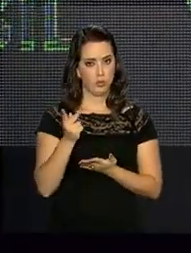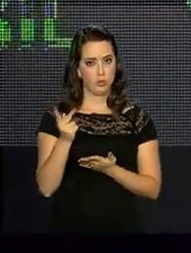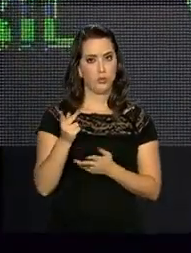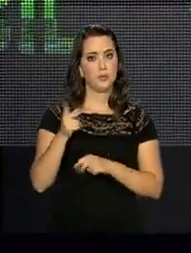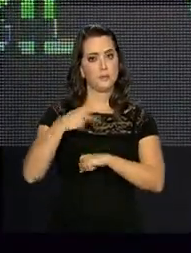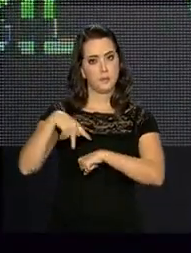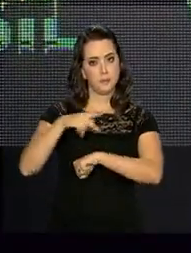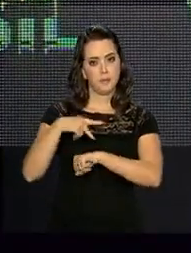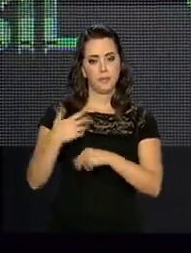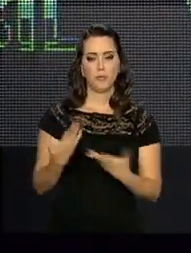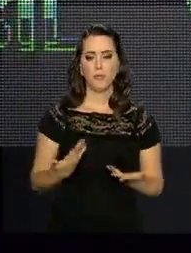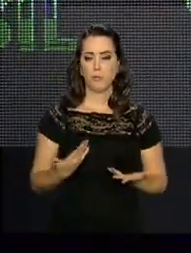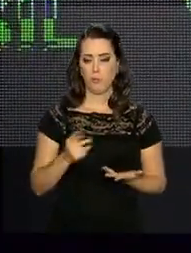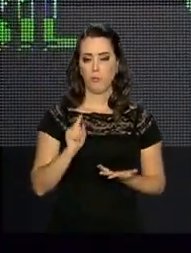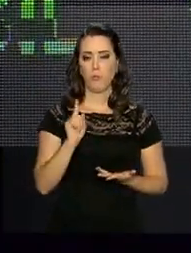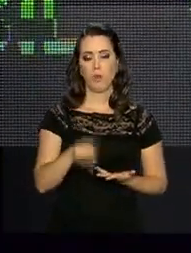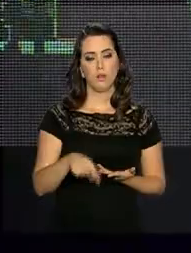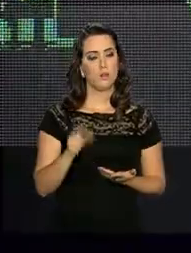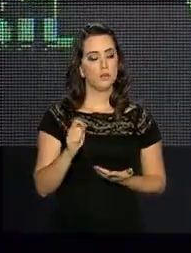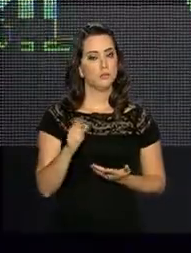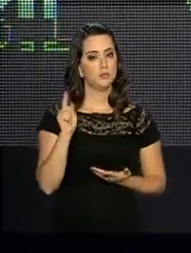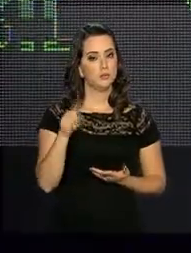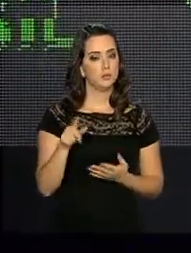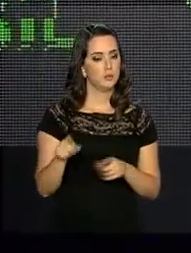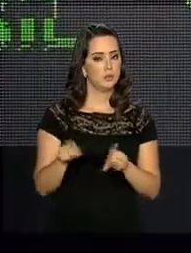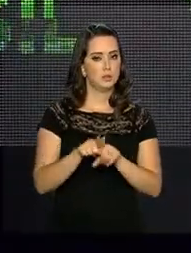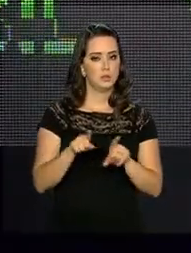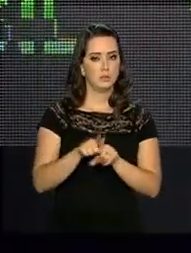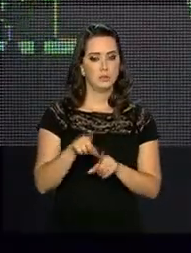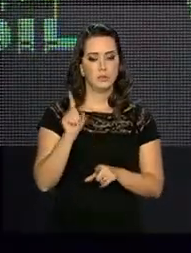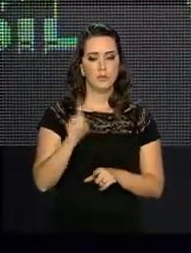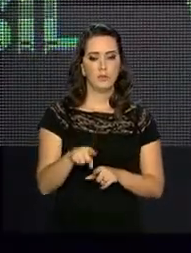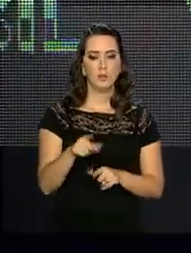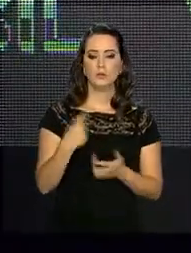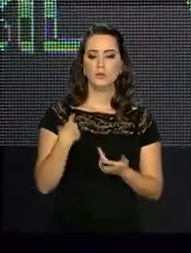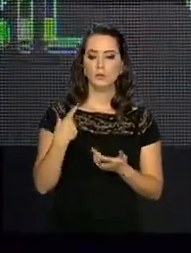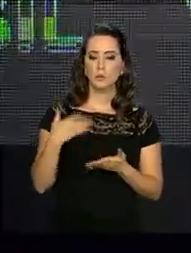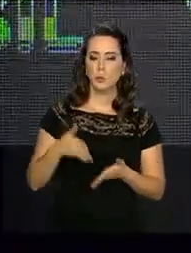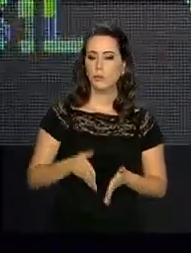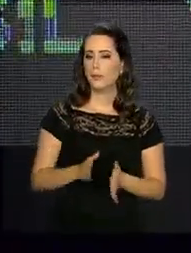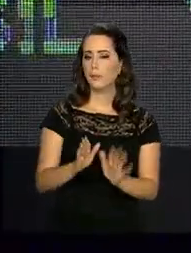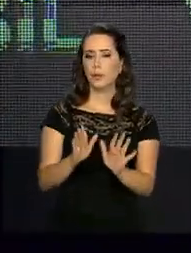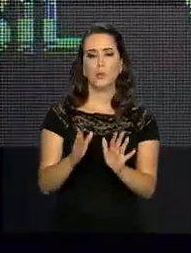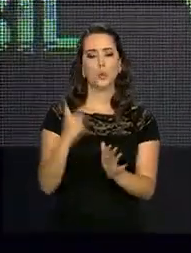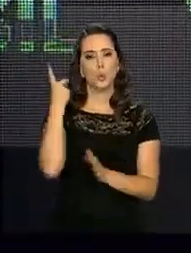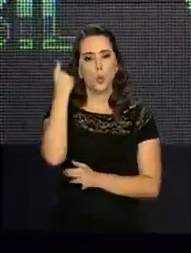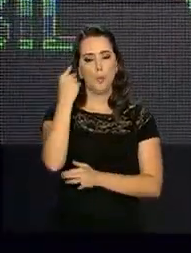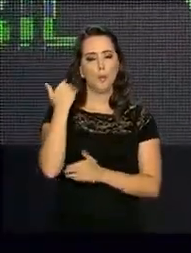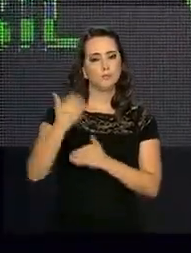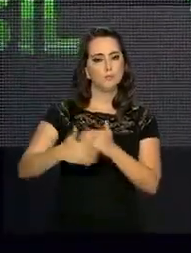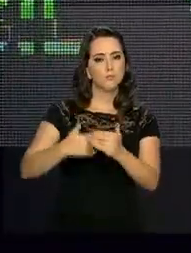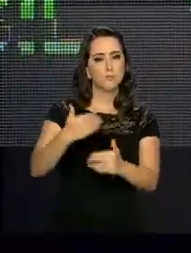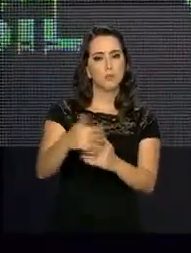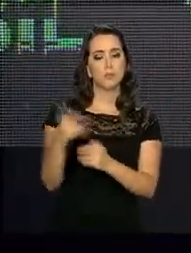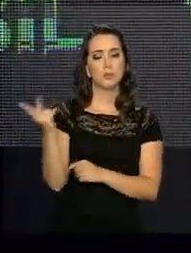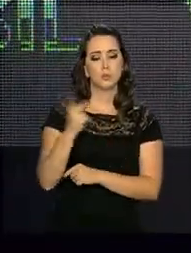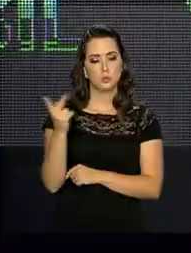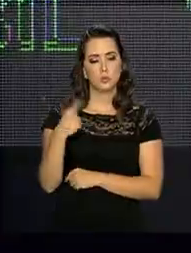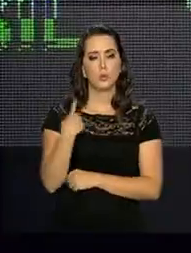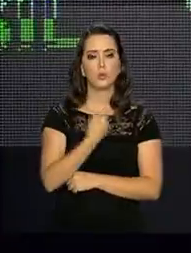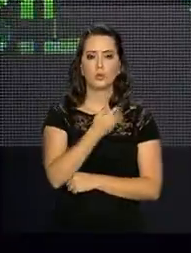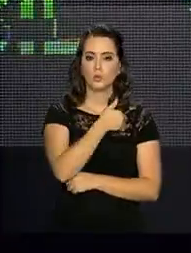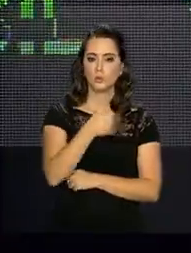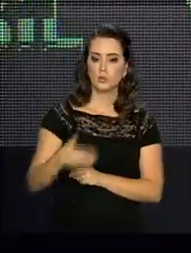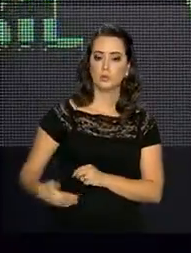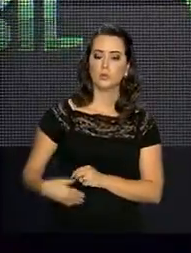presidente Piñera, é fruto de uma convergência natural que existe entre os nossos